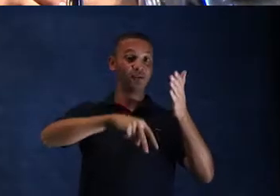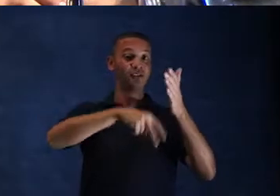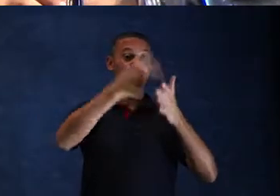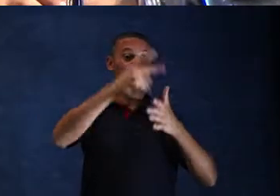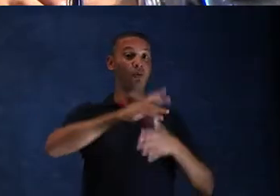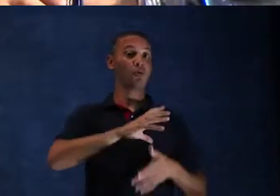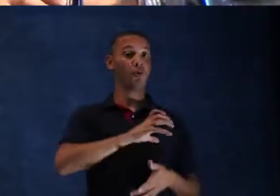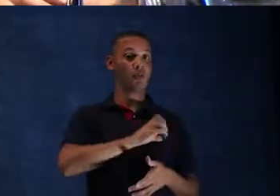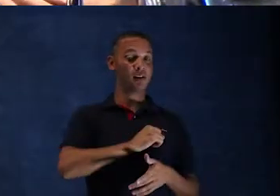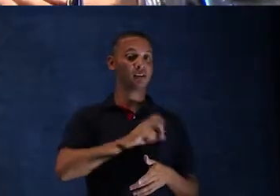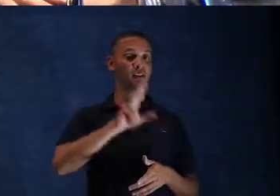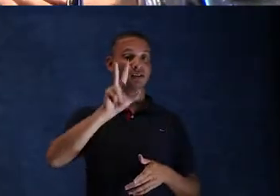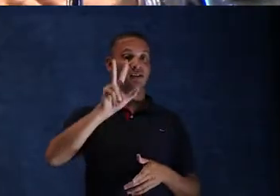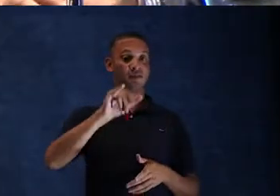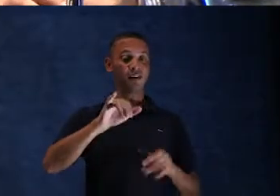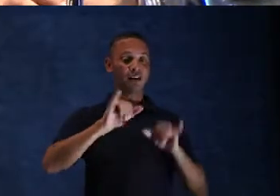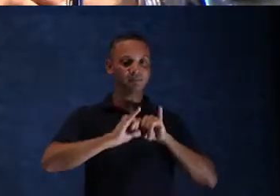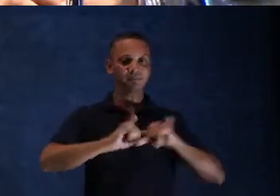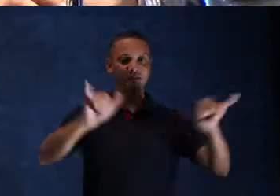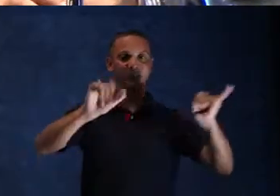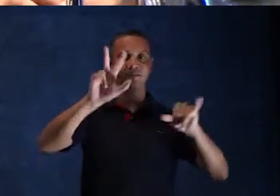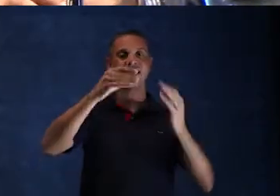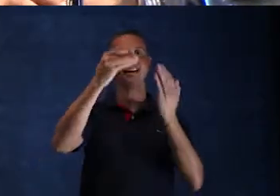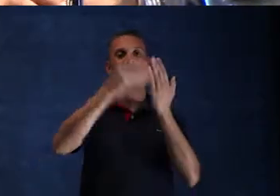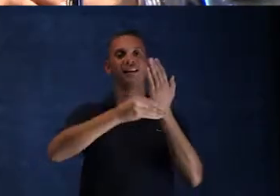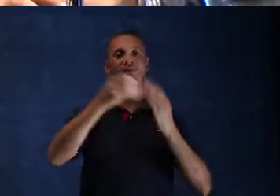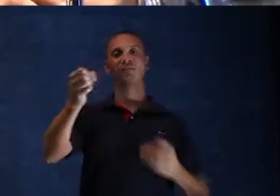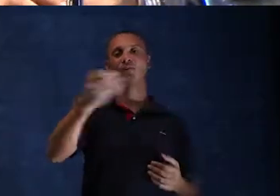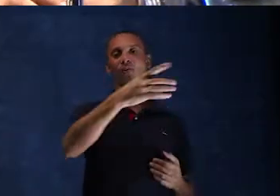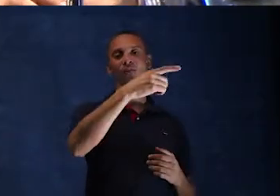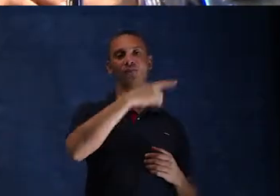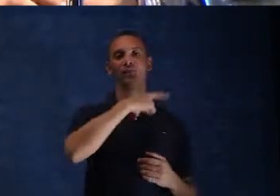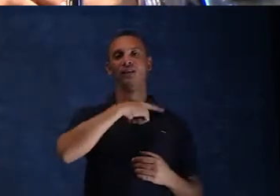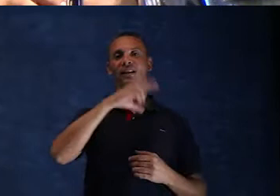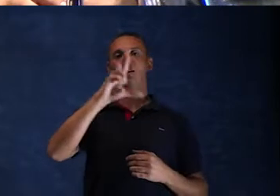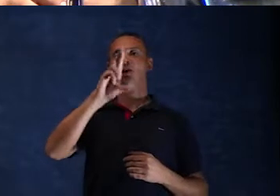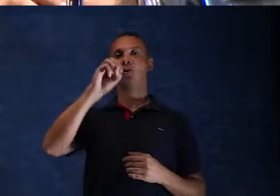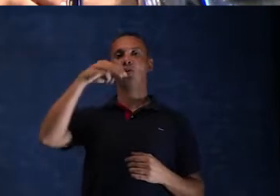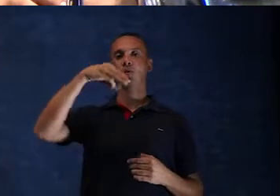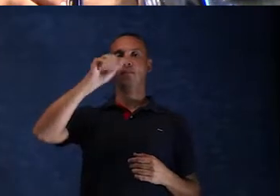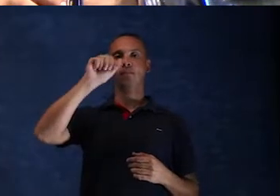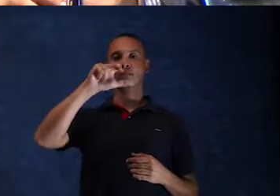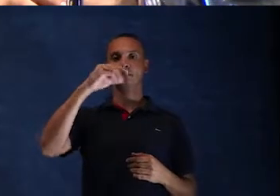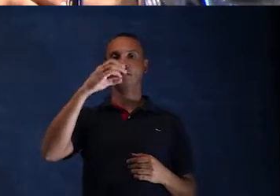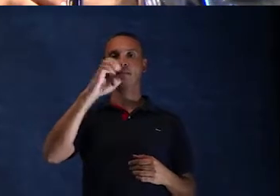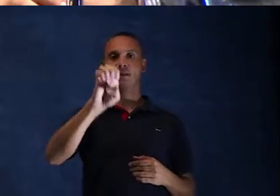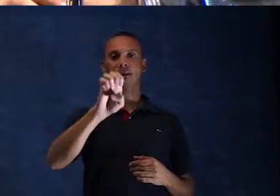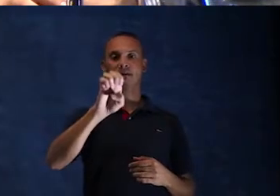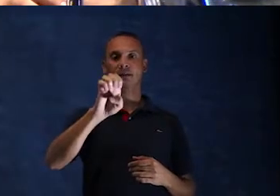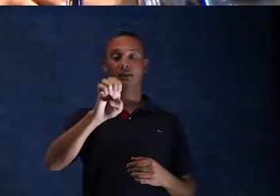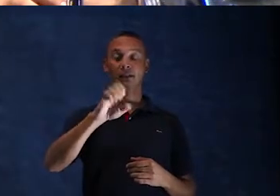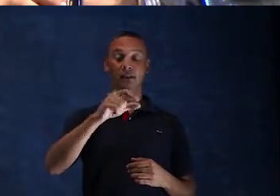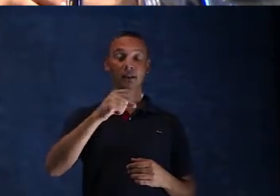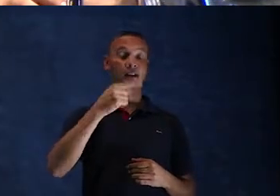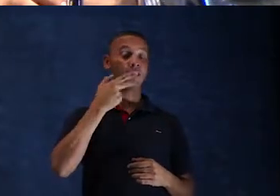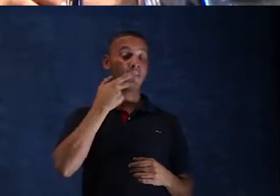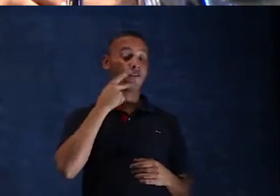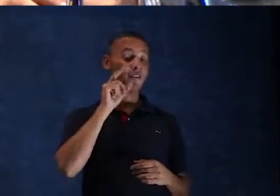romance, então eu espero que saia em breve o outro romance dele, e eu vou dar uma